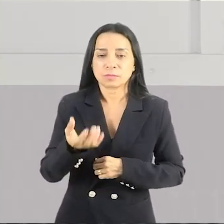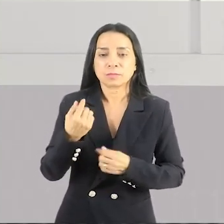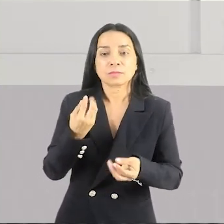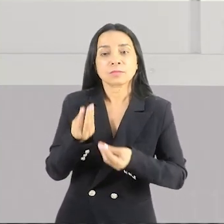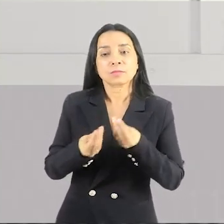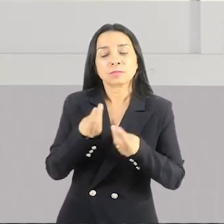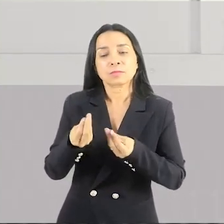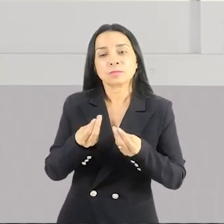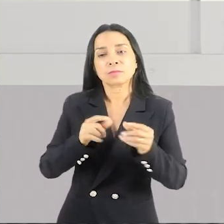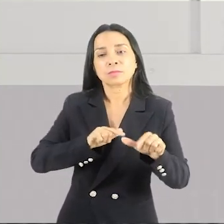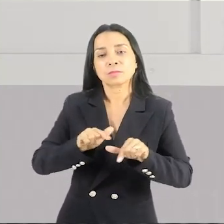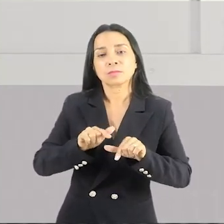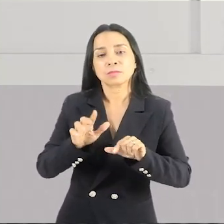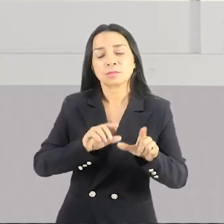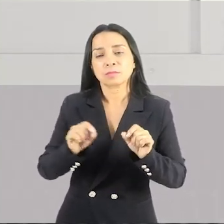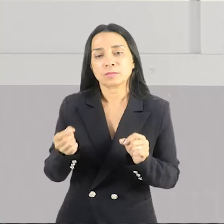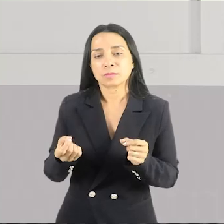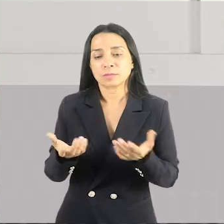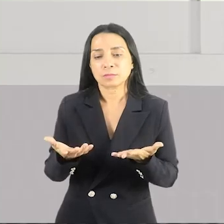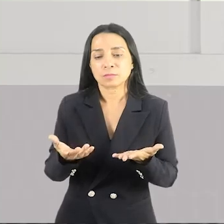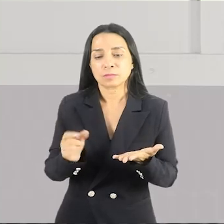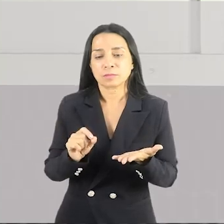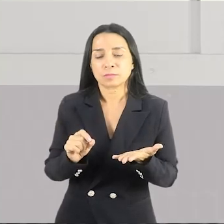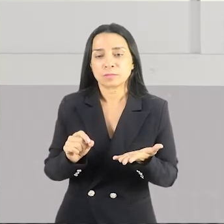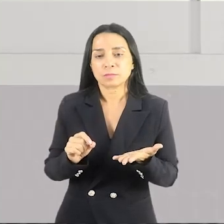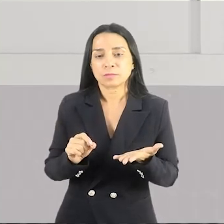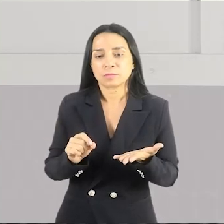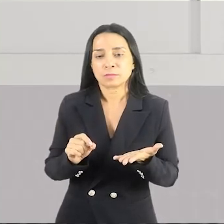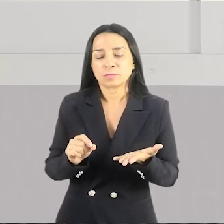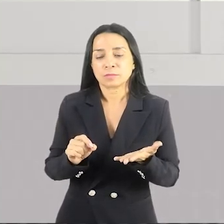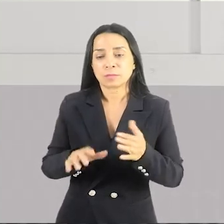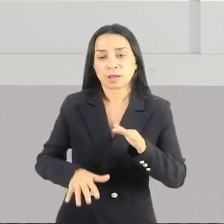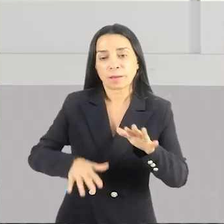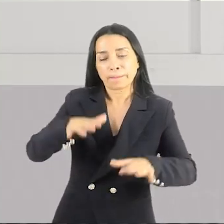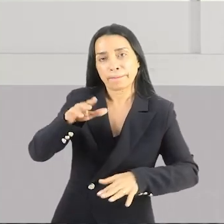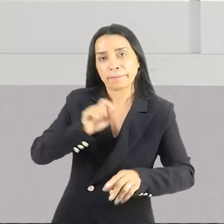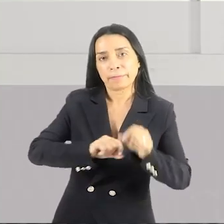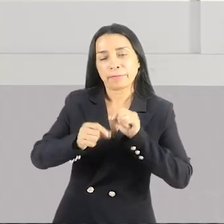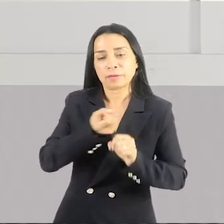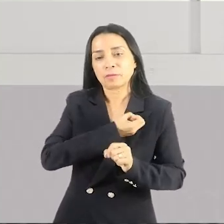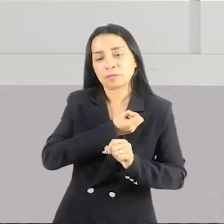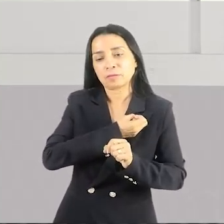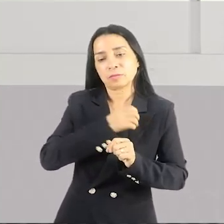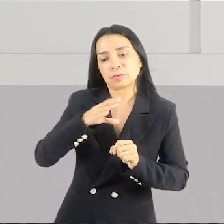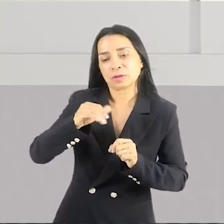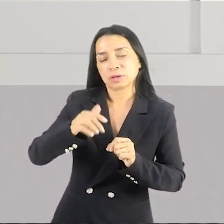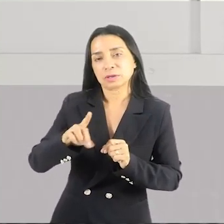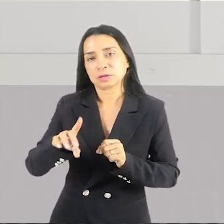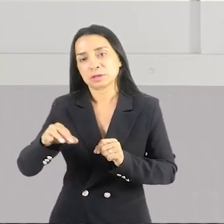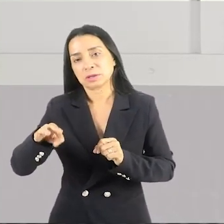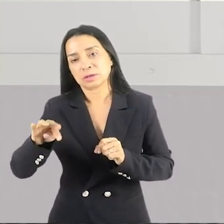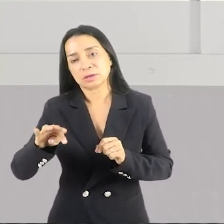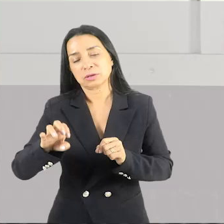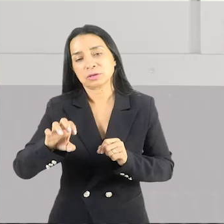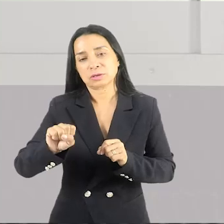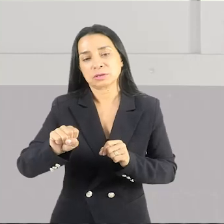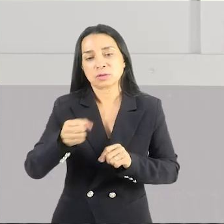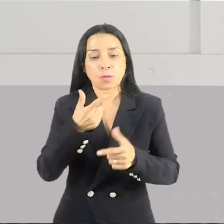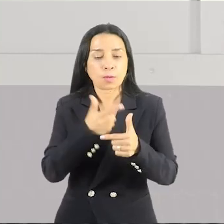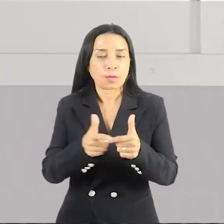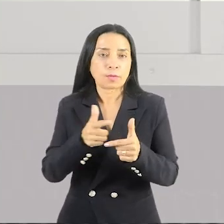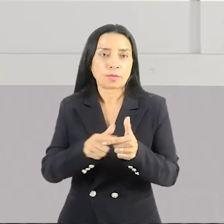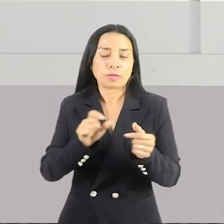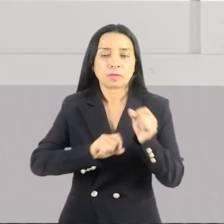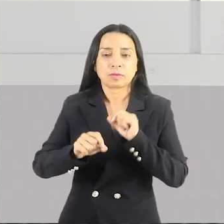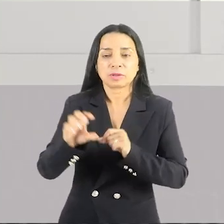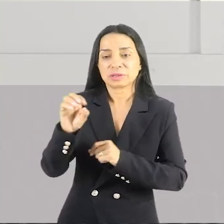média do trabalhador ou ele quer a média de acidentes? A média do número de acidentes. Então, o que acontece? Esse